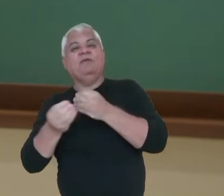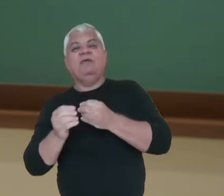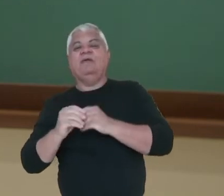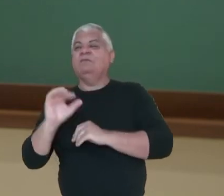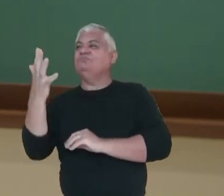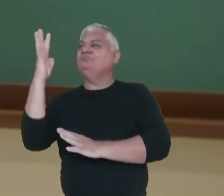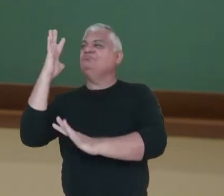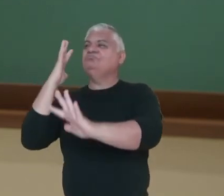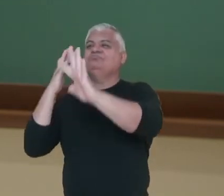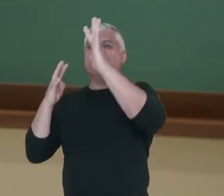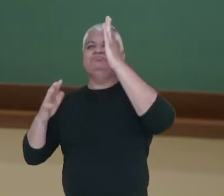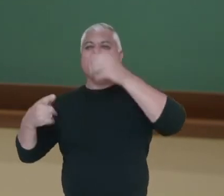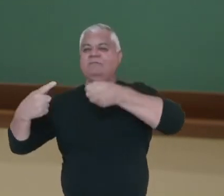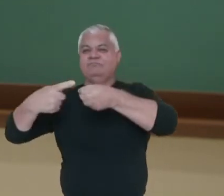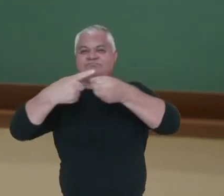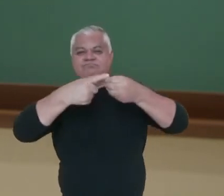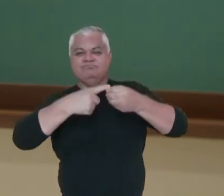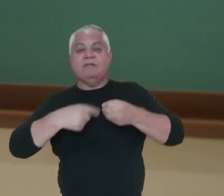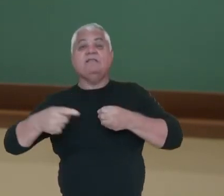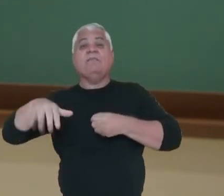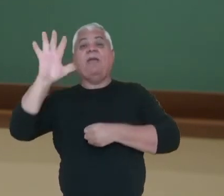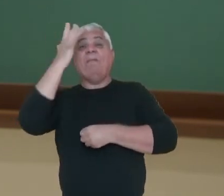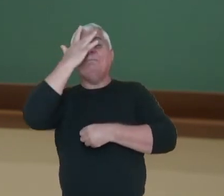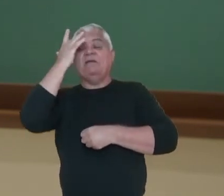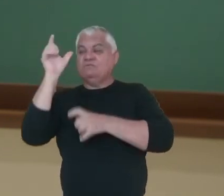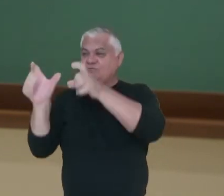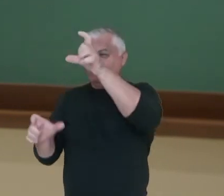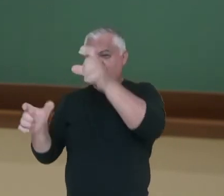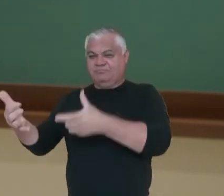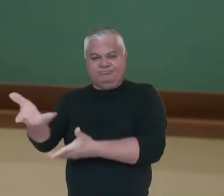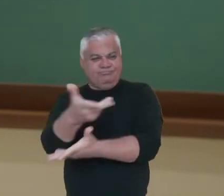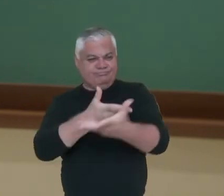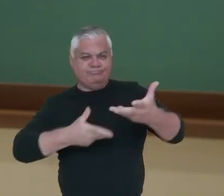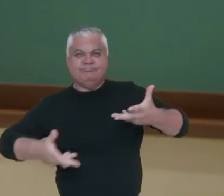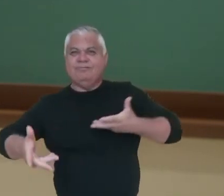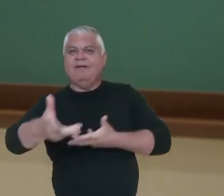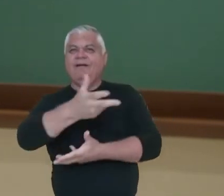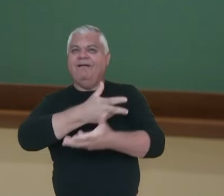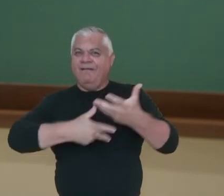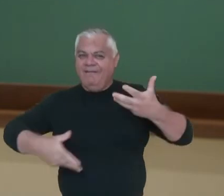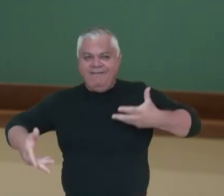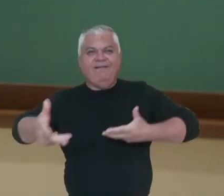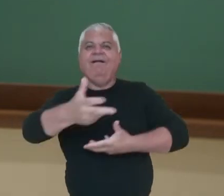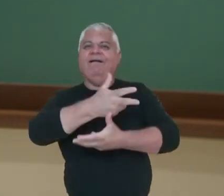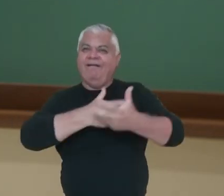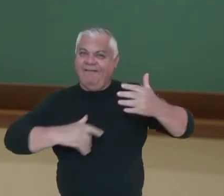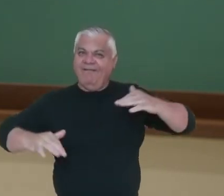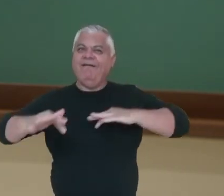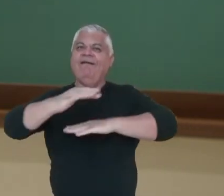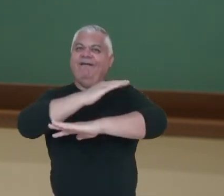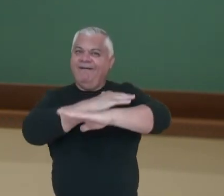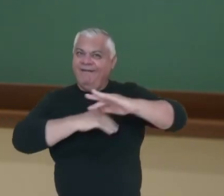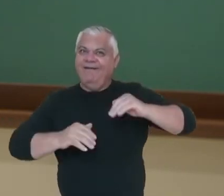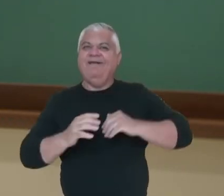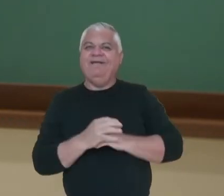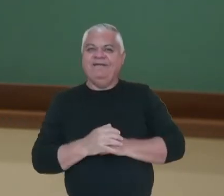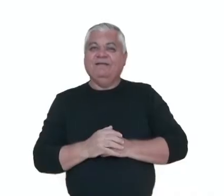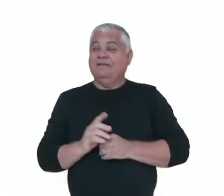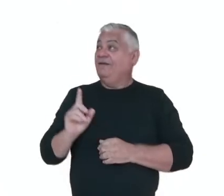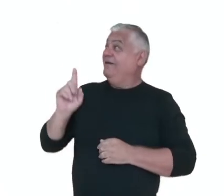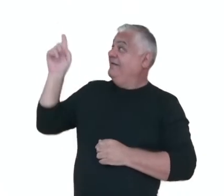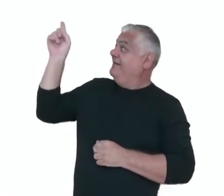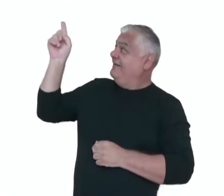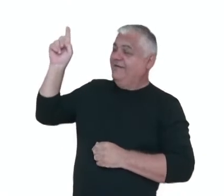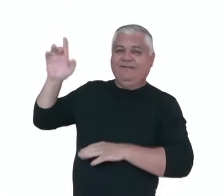mas mostra a grande cidade e como é que é a relação da grande cidade com a natureza. Então, vai ter aquela coisa de movimentação de pessoas. Então, por exemplo, essa pintura aqui,